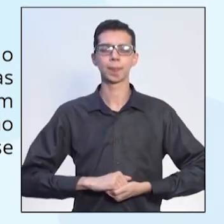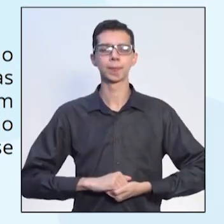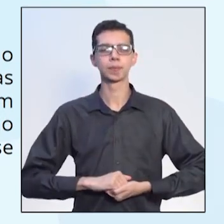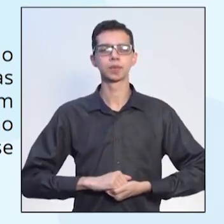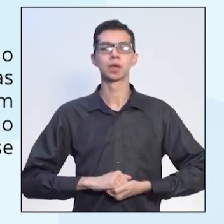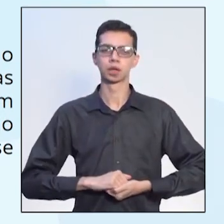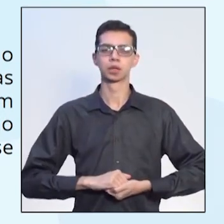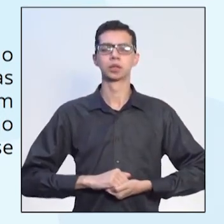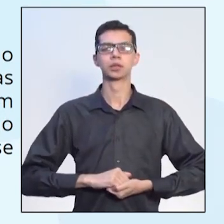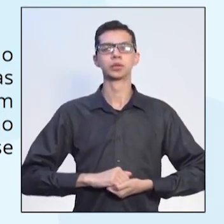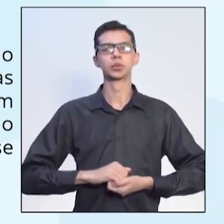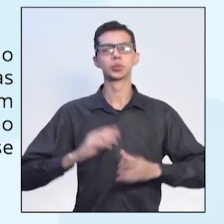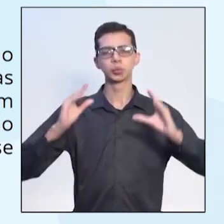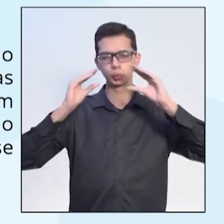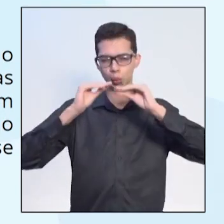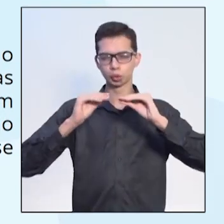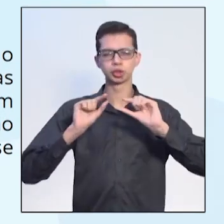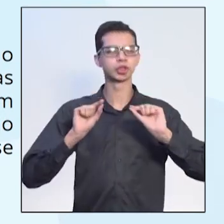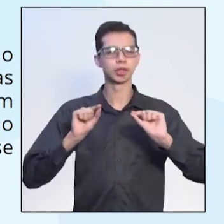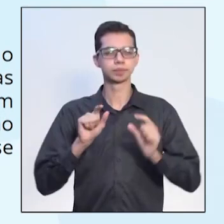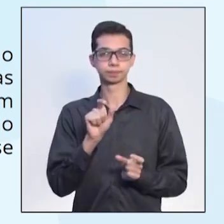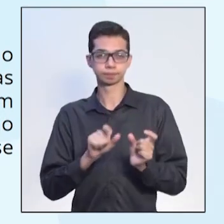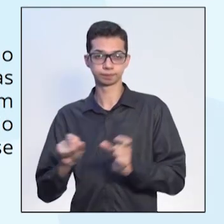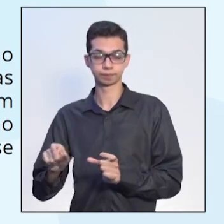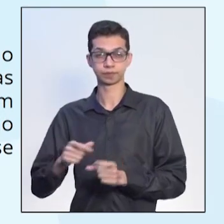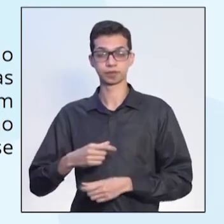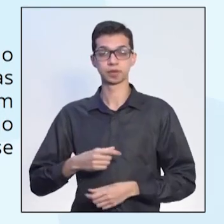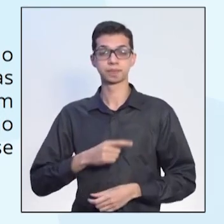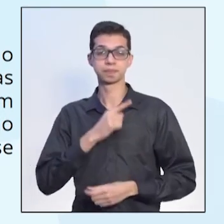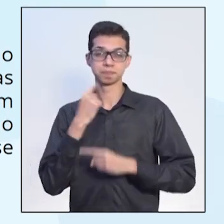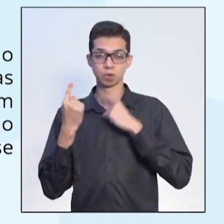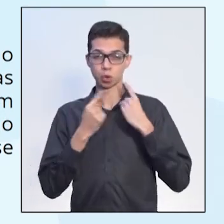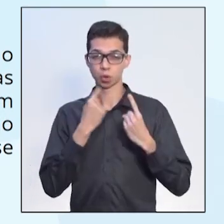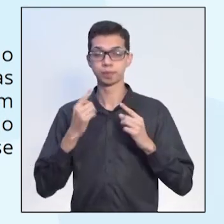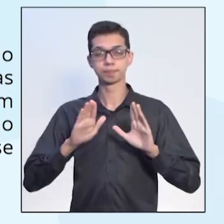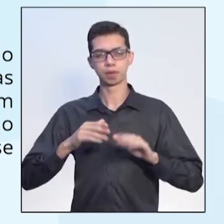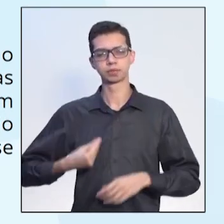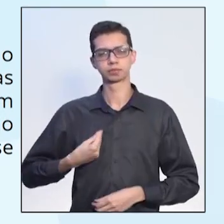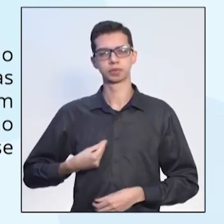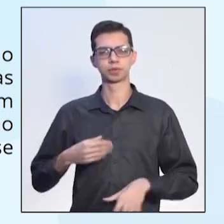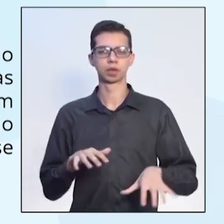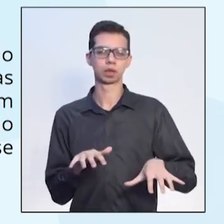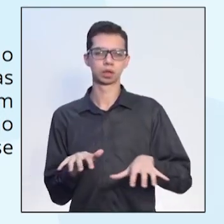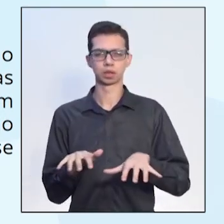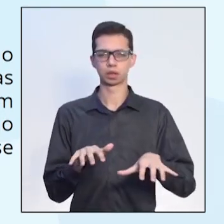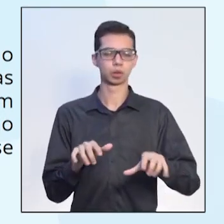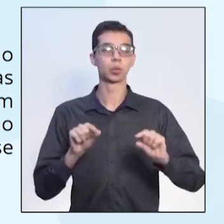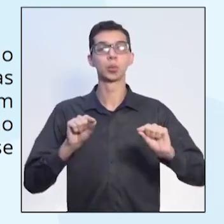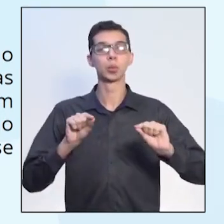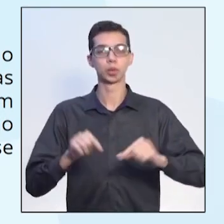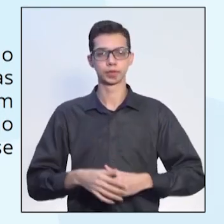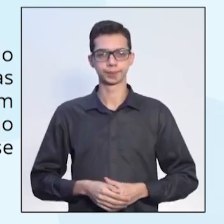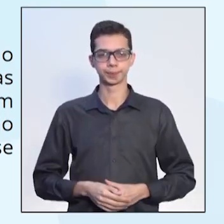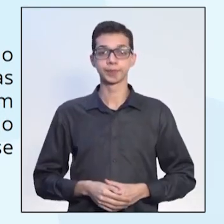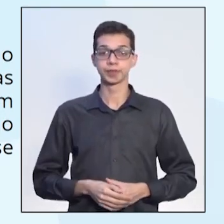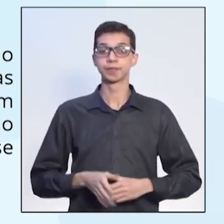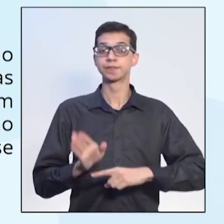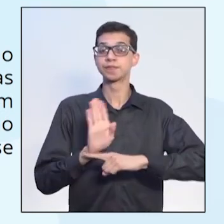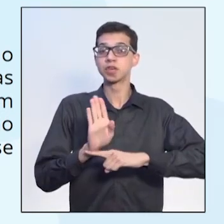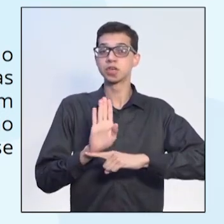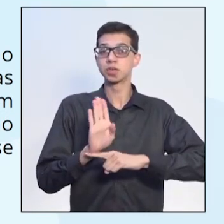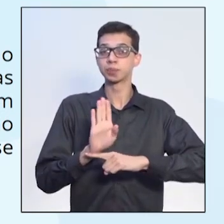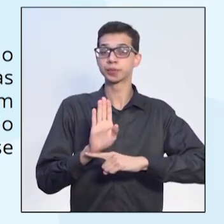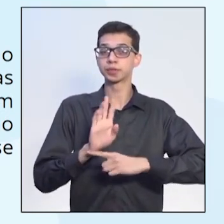Jorge Romero, de 1968, é o filme que definiu as bases para o conceito de